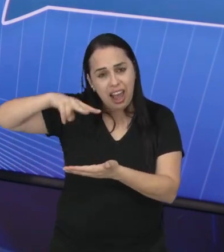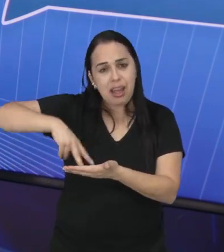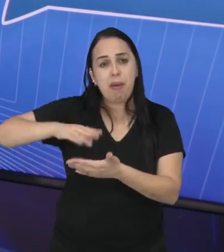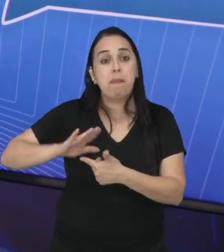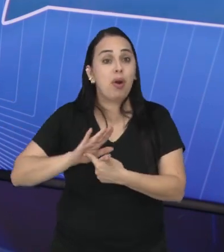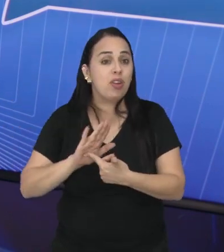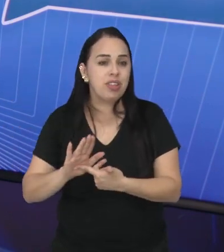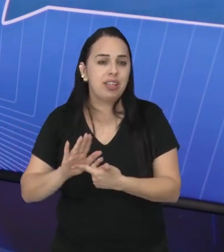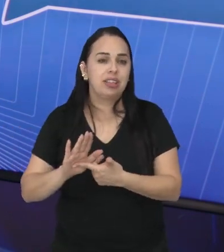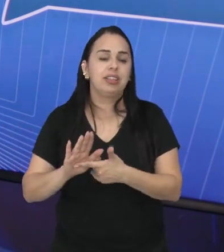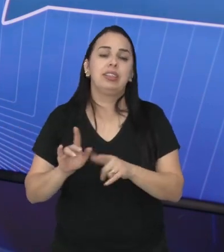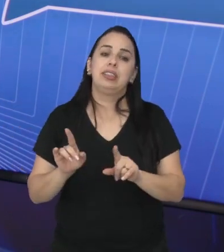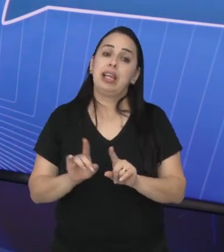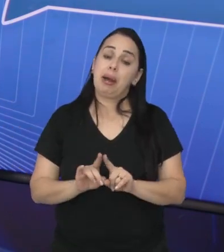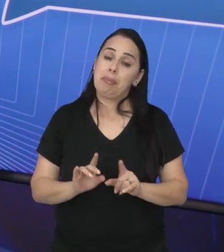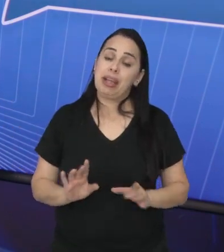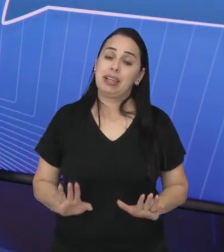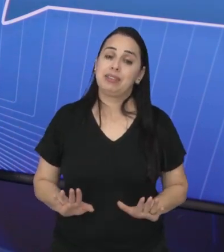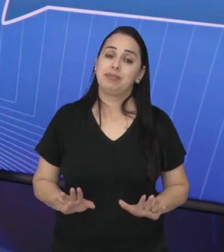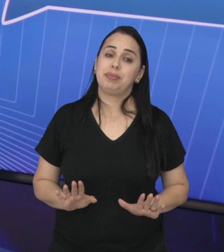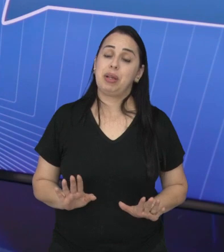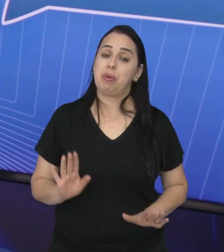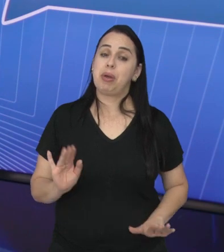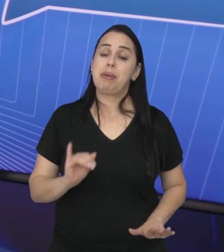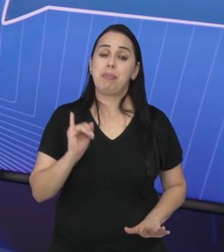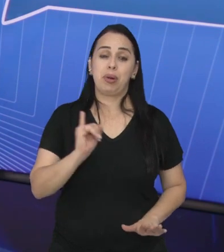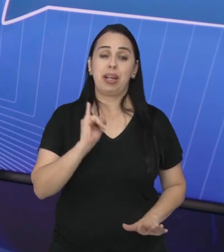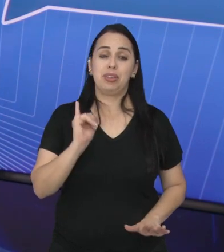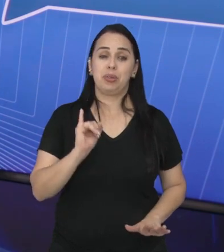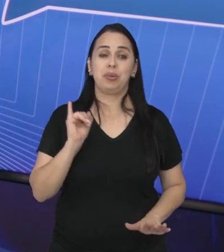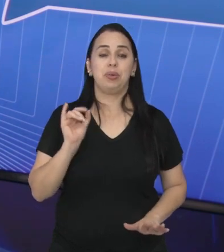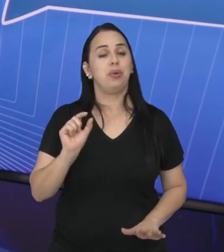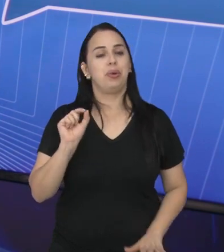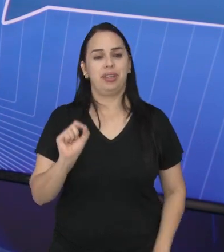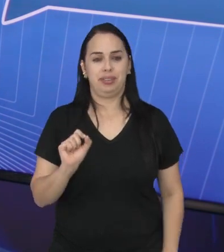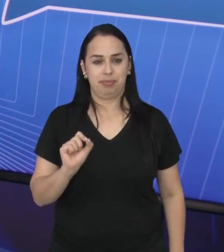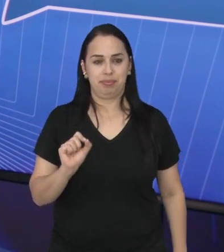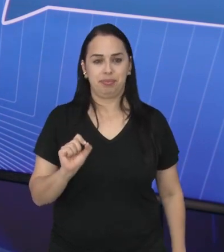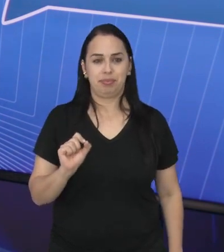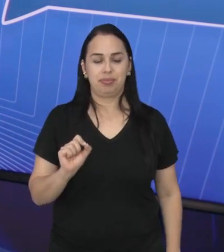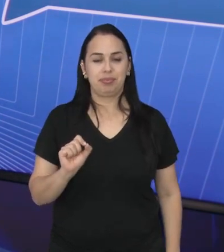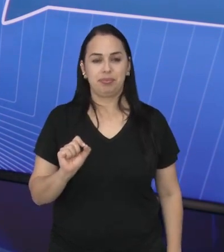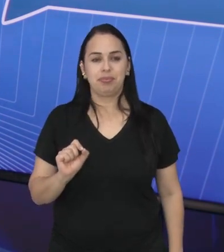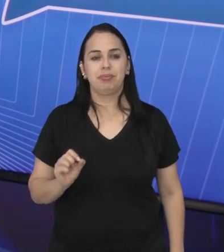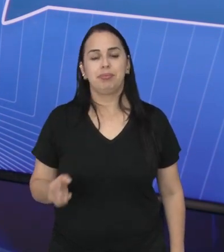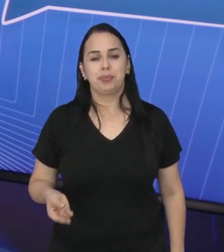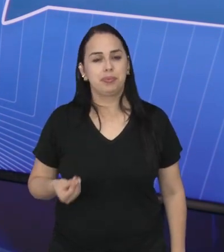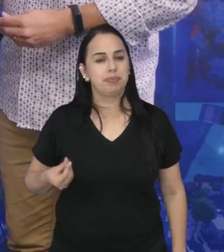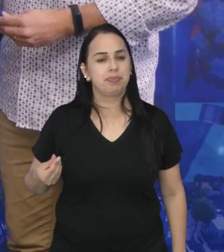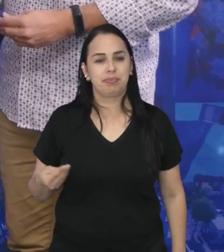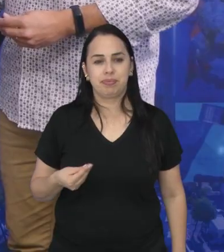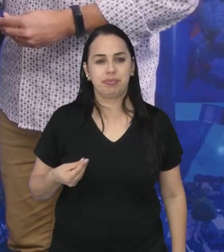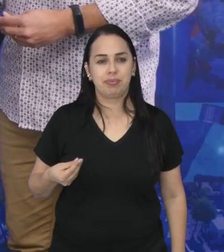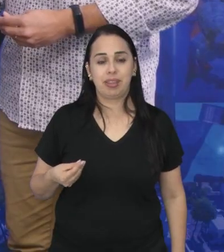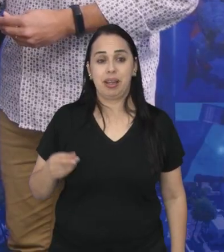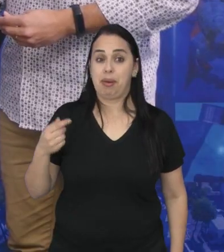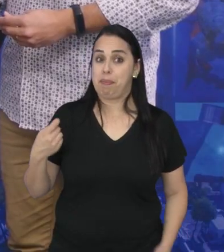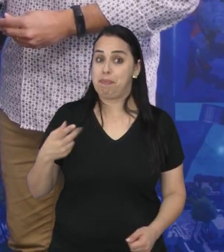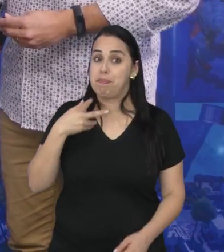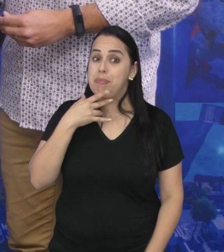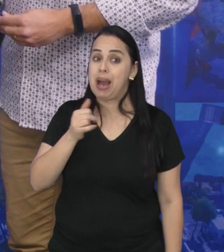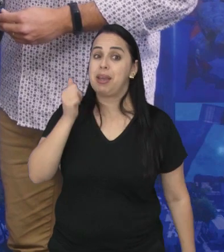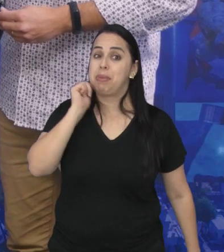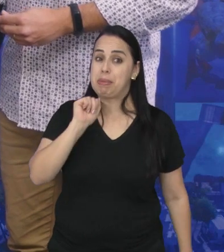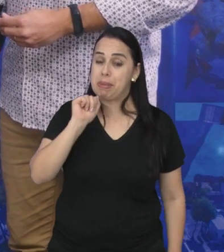né, mostrando, mas eu também considero uma questão importante, sabe, que ajuda, eles